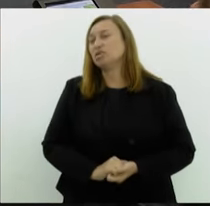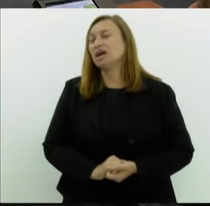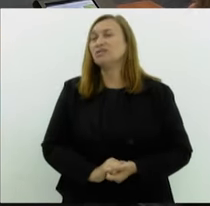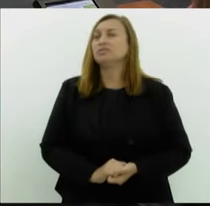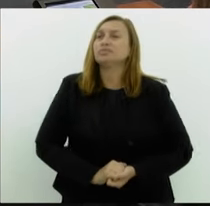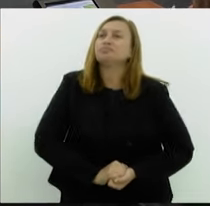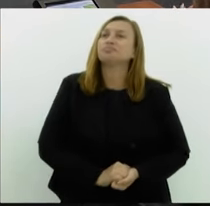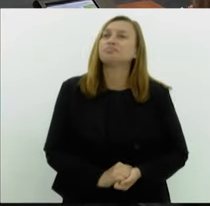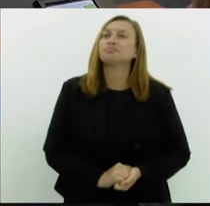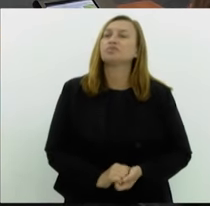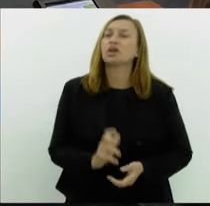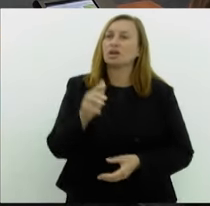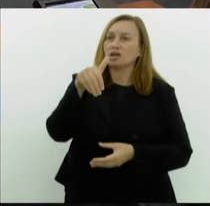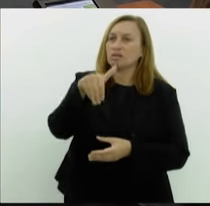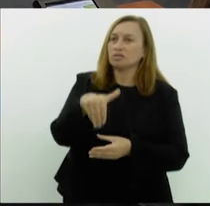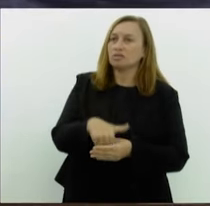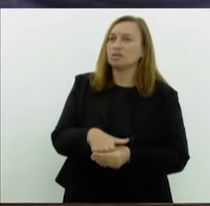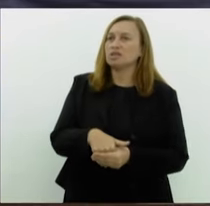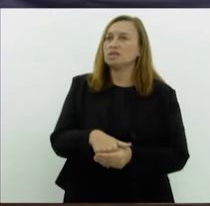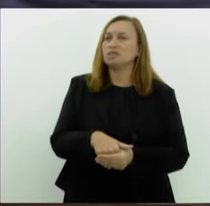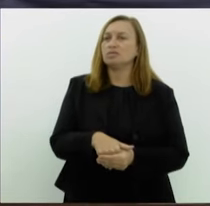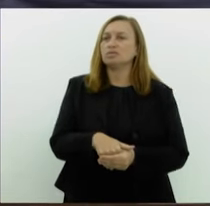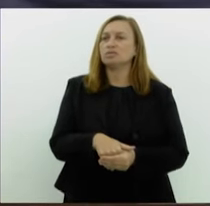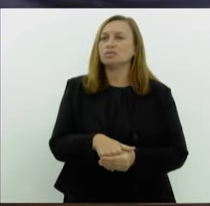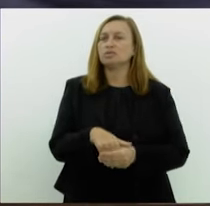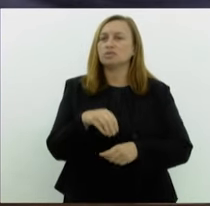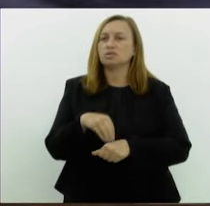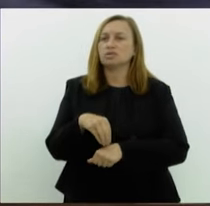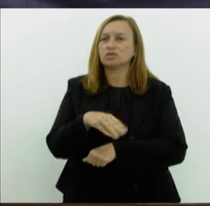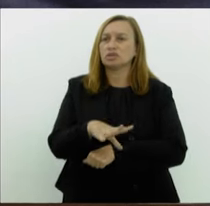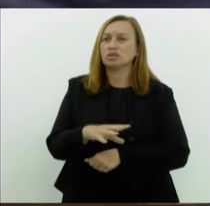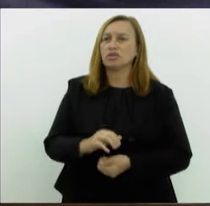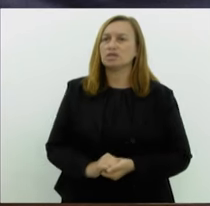Alô, em votação, o destaque